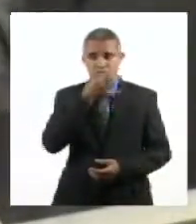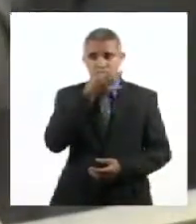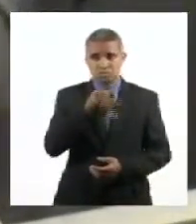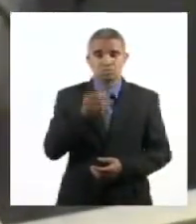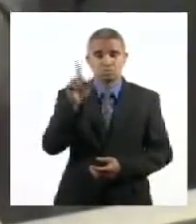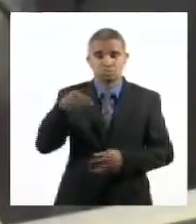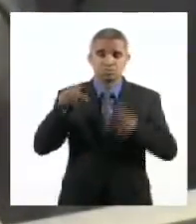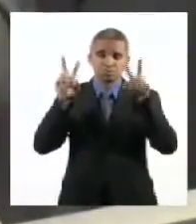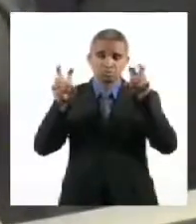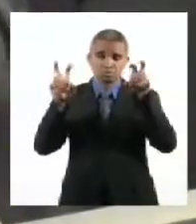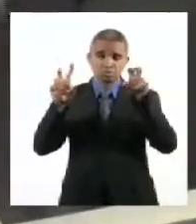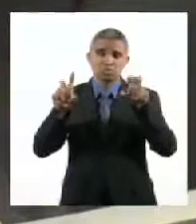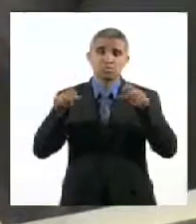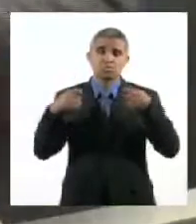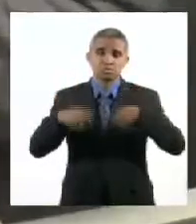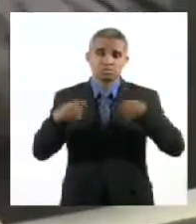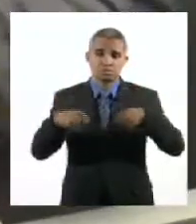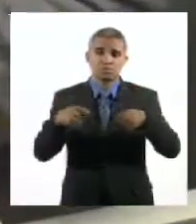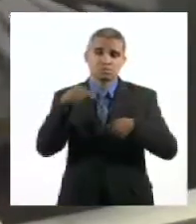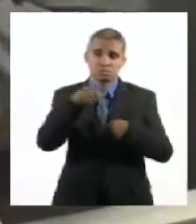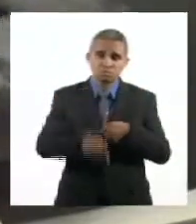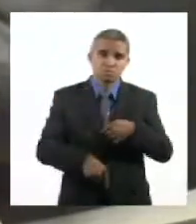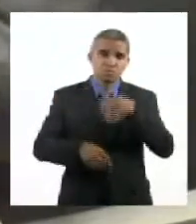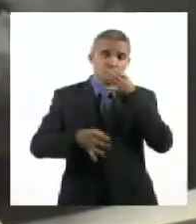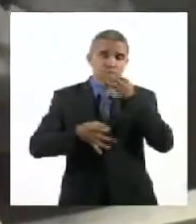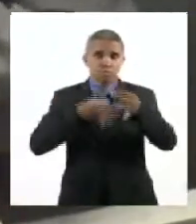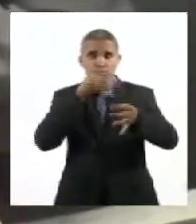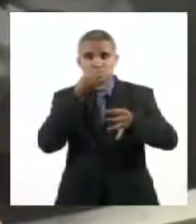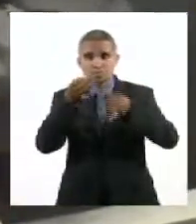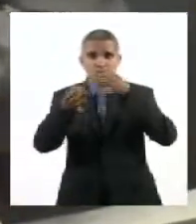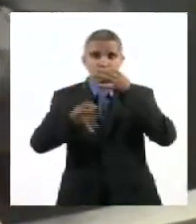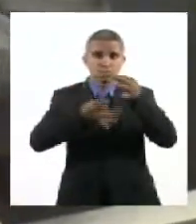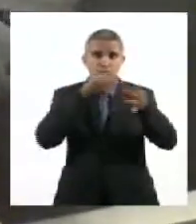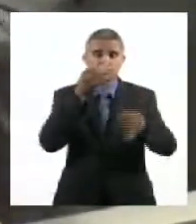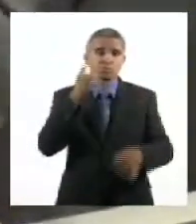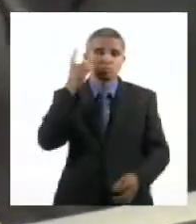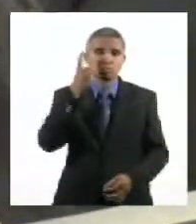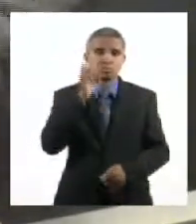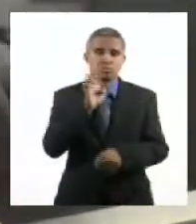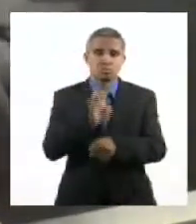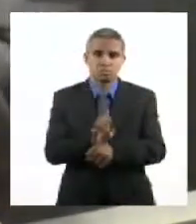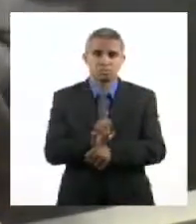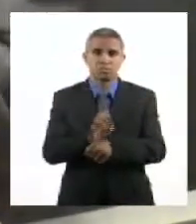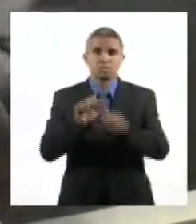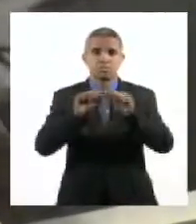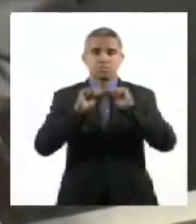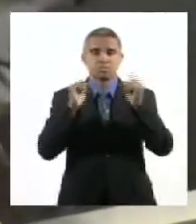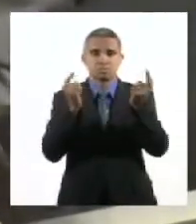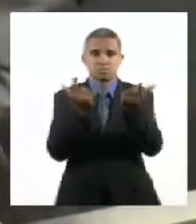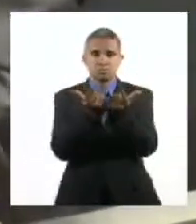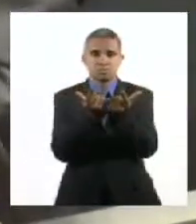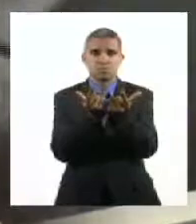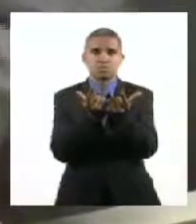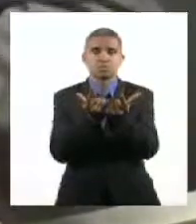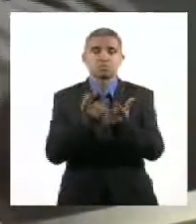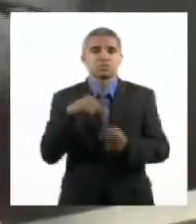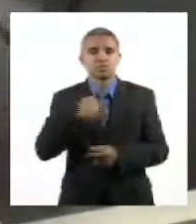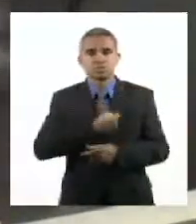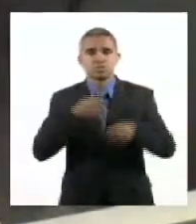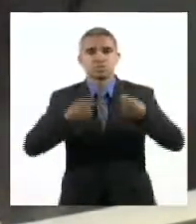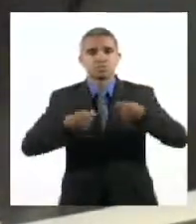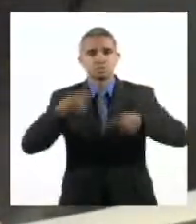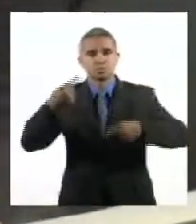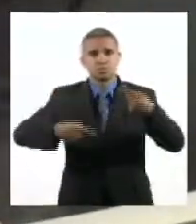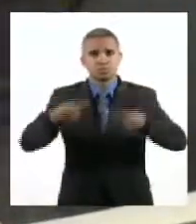nós precisamos trazer para a nossa competência de deputado estadual, de Assembleia Legislativa, para debater com o